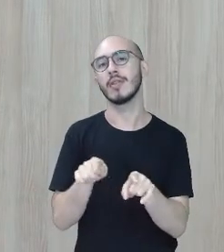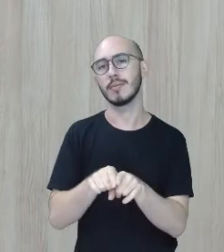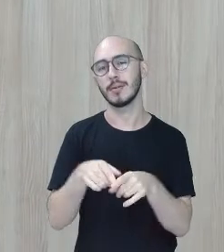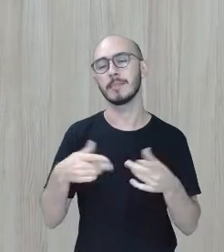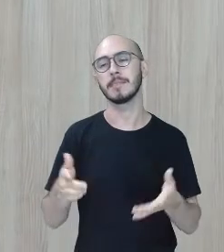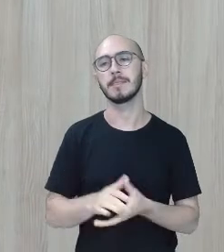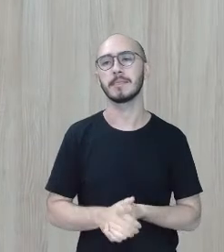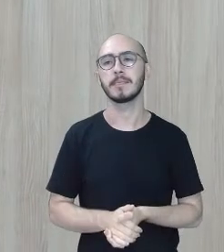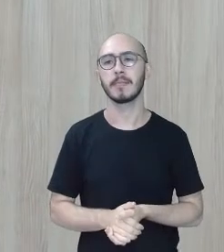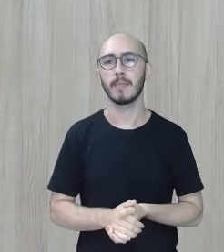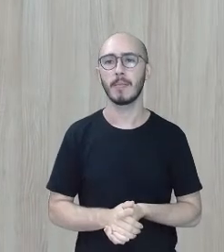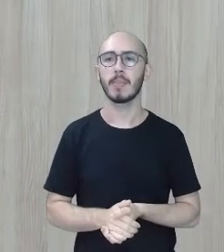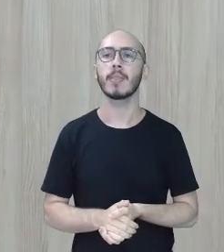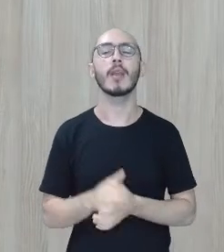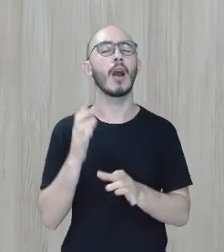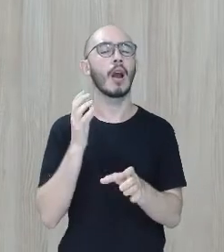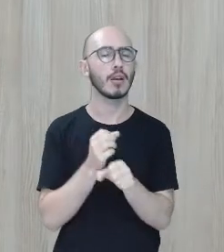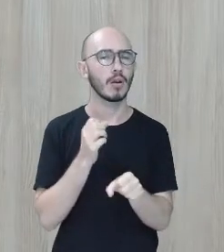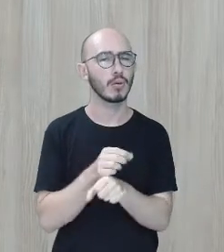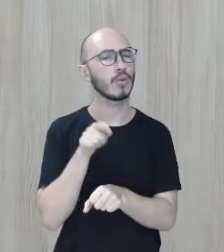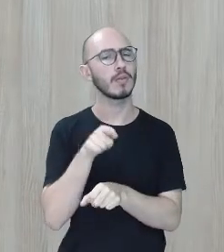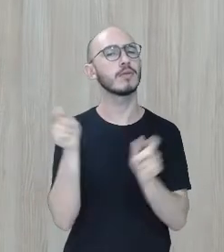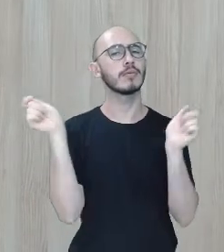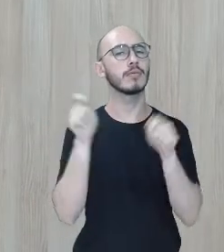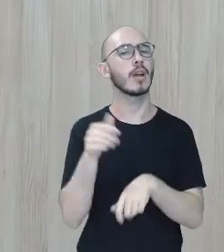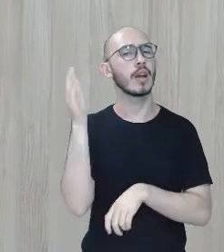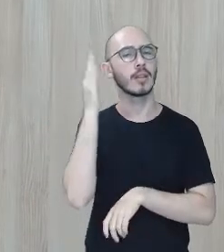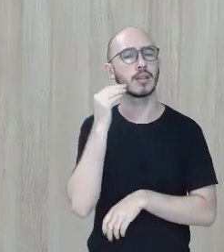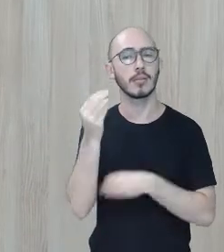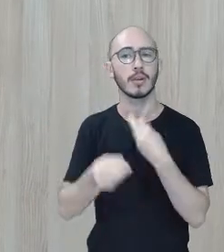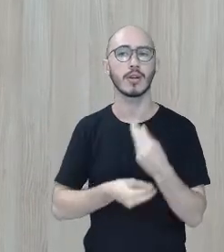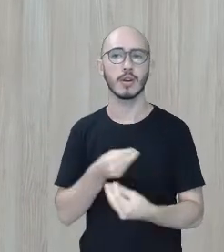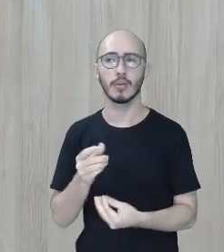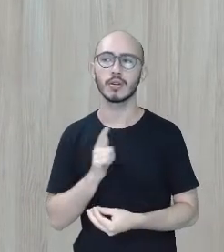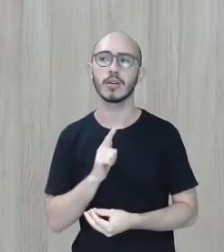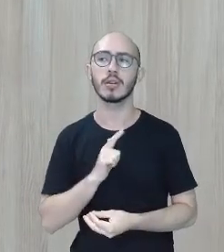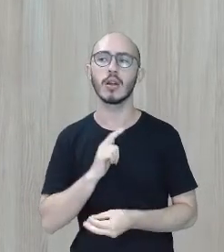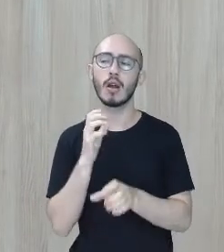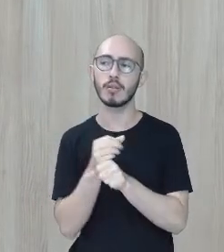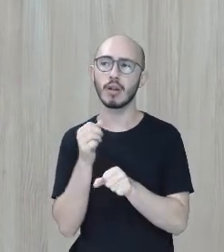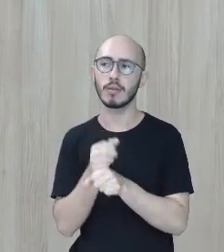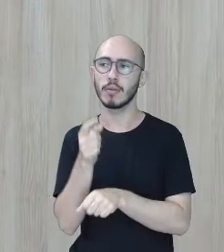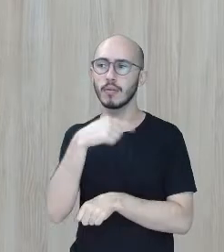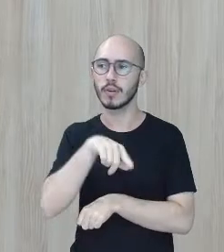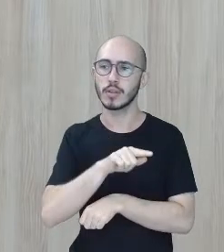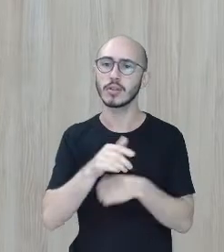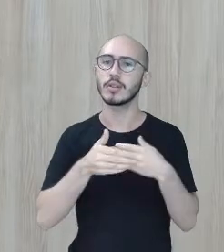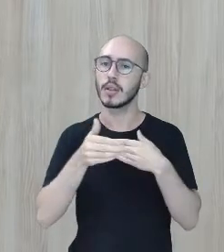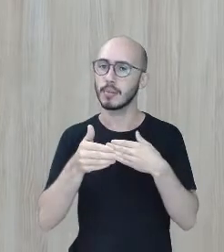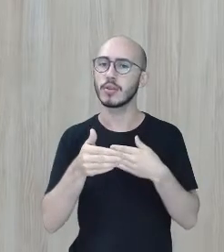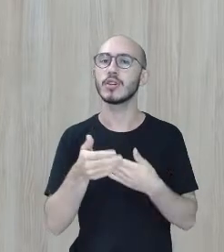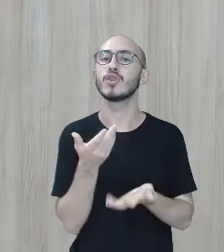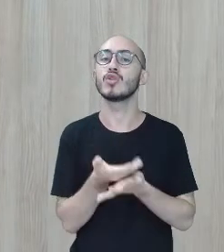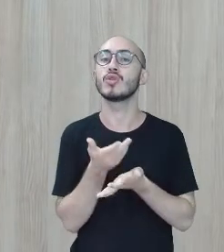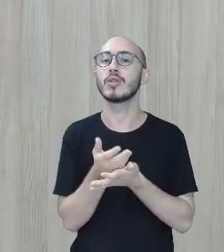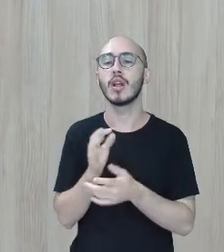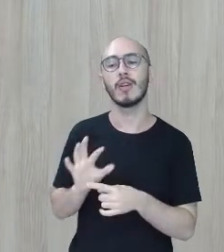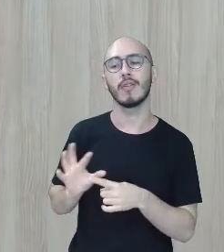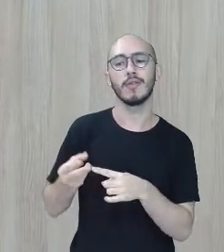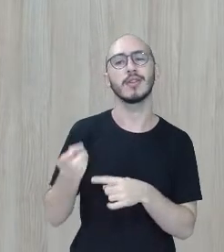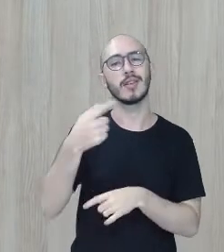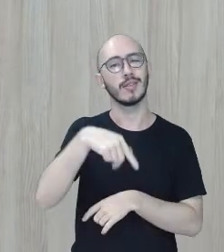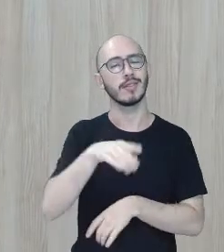ele. Então, com esse cálculo, você determina, existe uma fórmula especial, que quando vocês estiverem estudando física, vocês vão